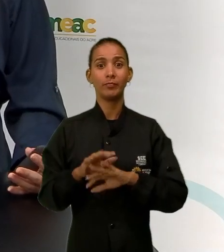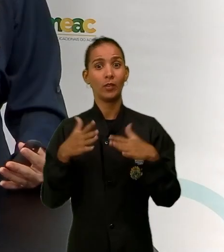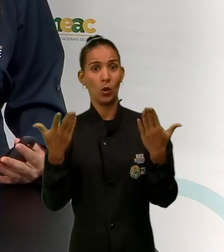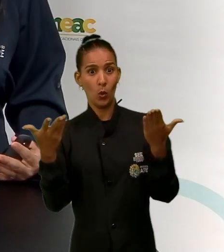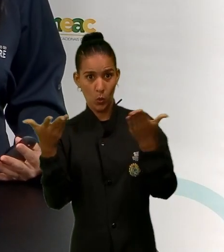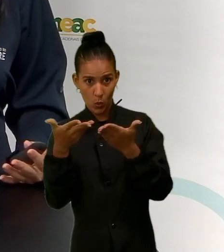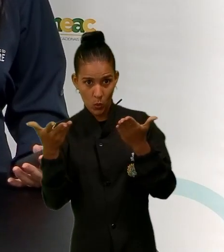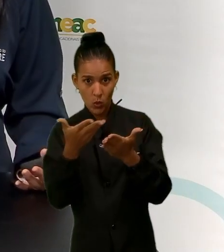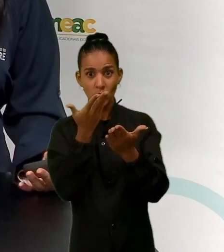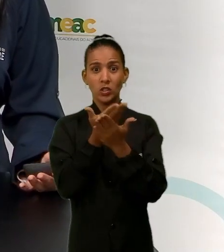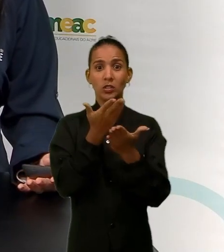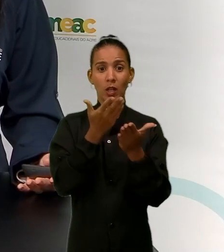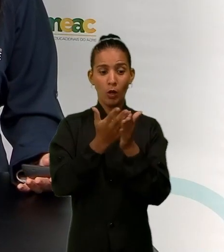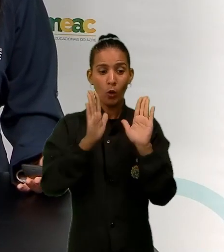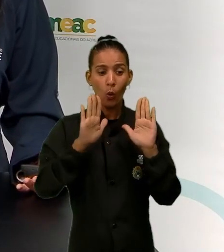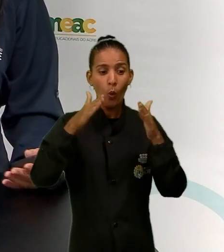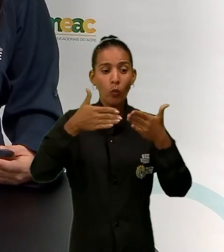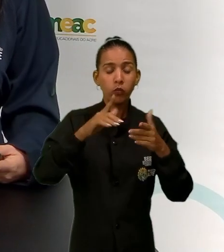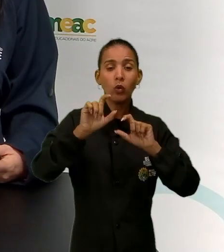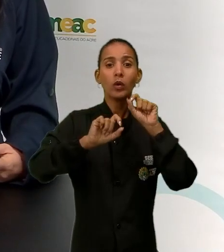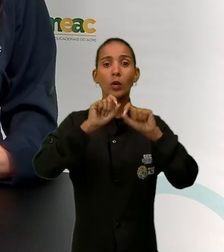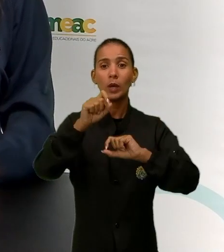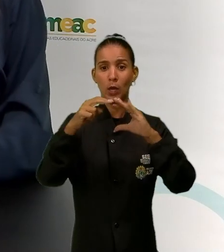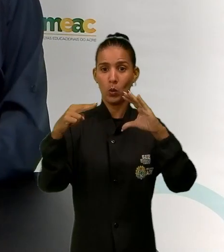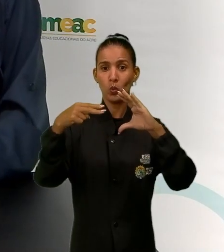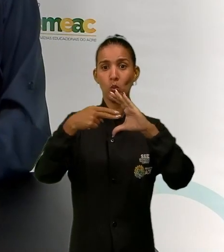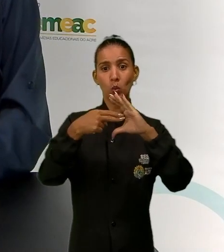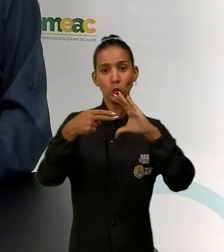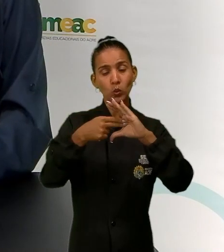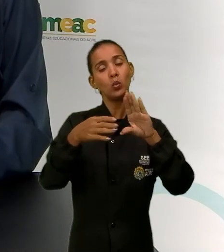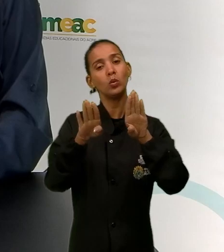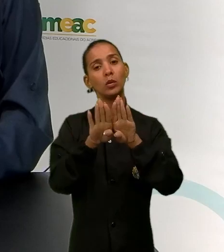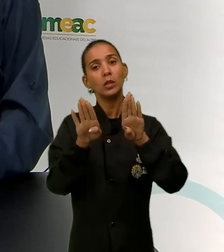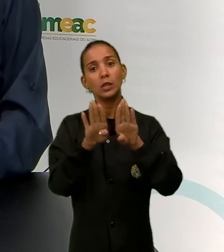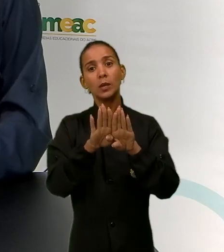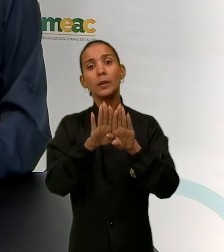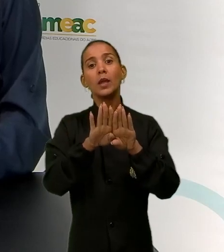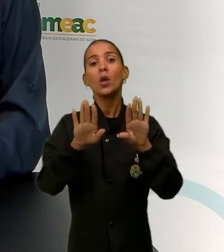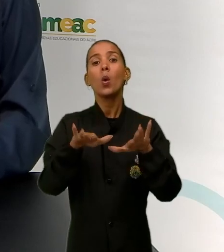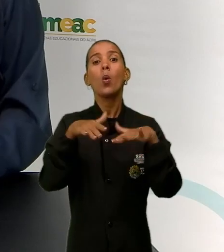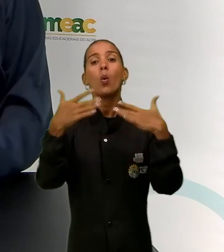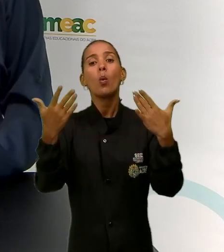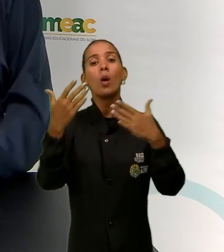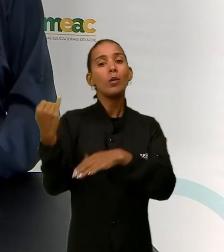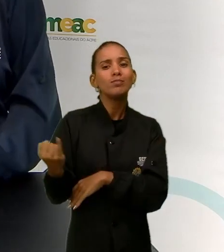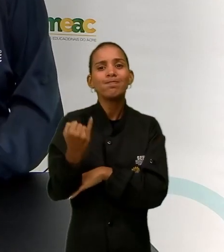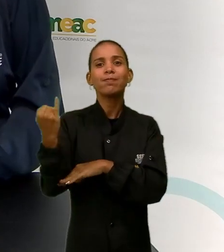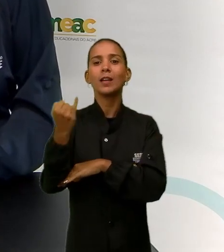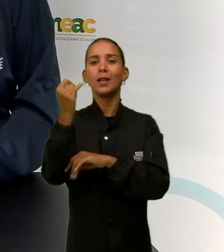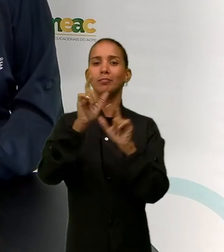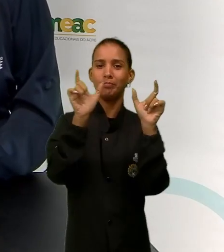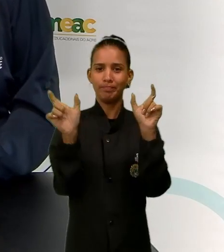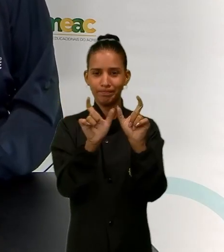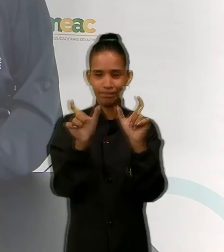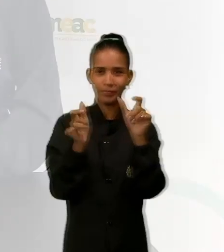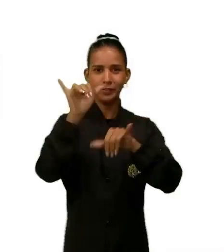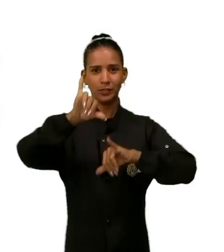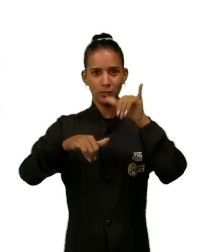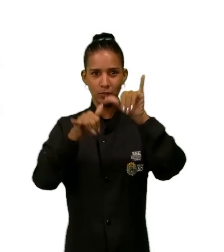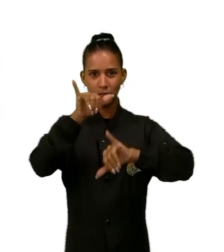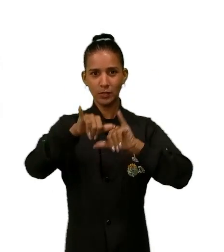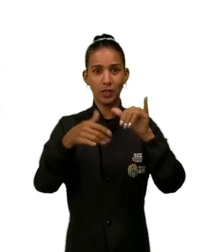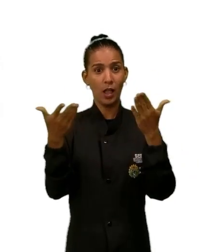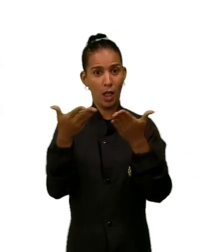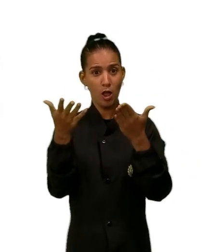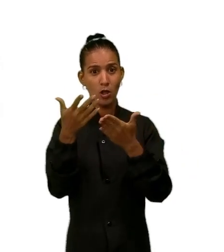focar mais na questão da nucleossíntese e da funcionalidade dos elementos químicos. Então, eu vou mostrar agora para